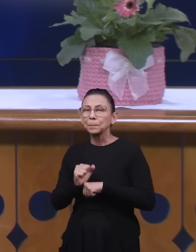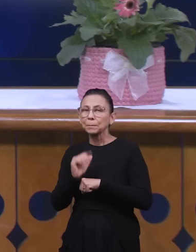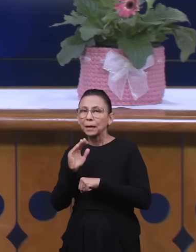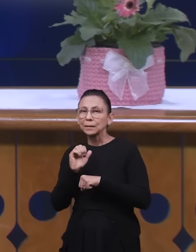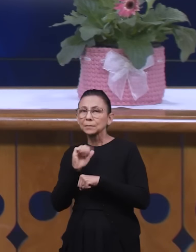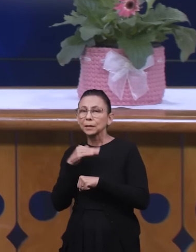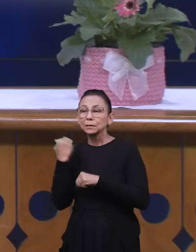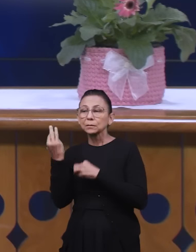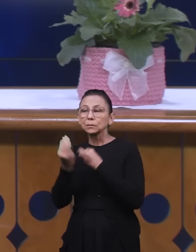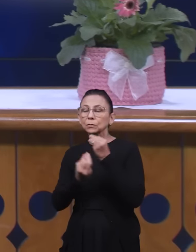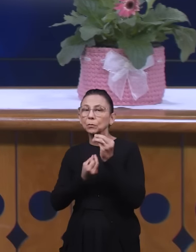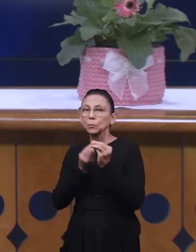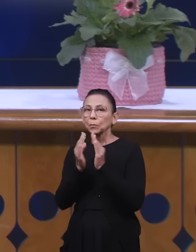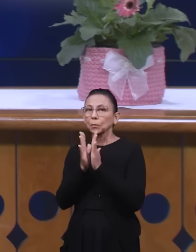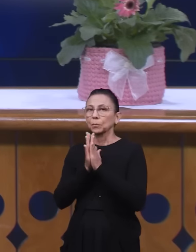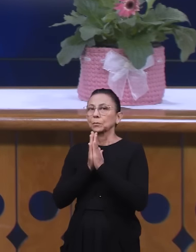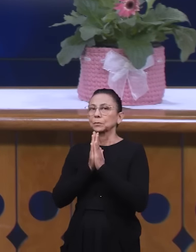mais sobre oração.